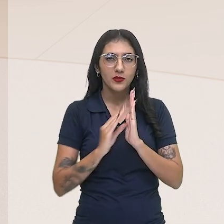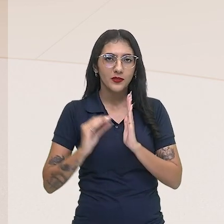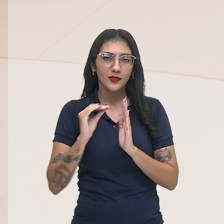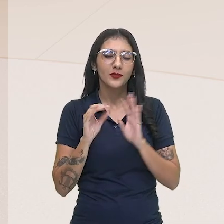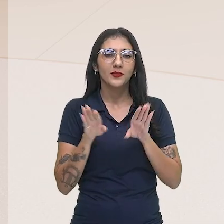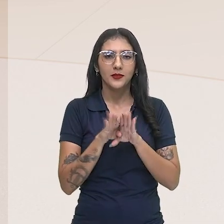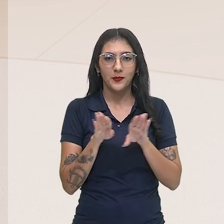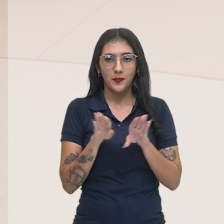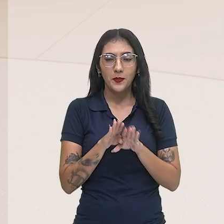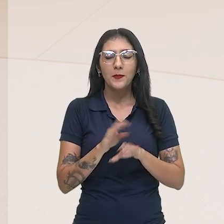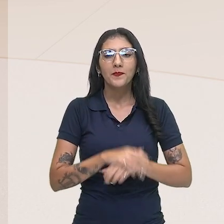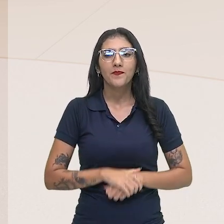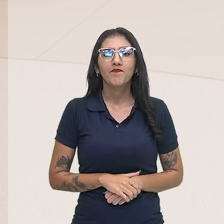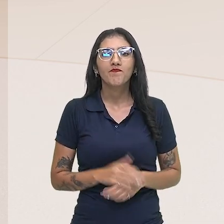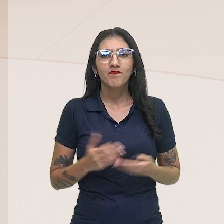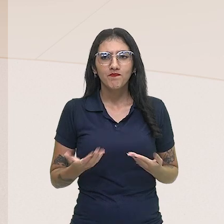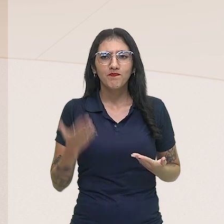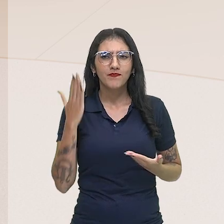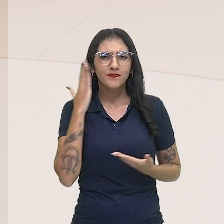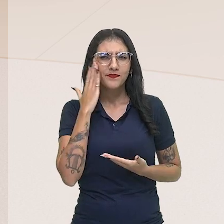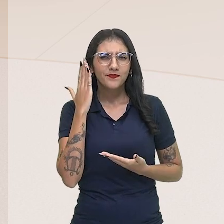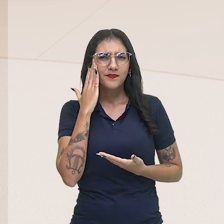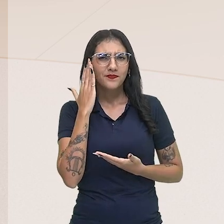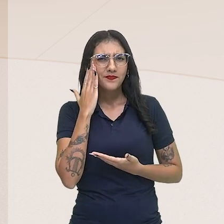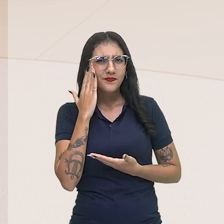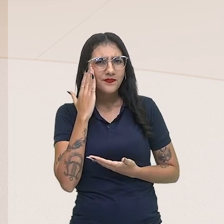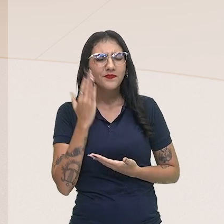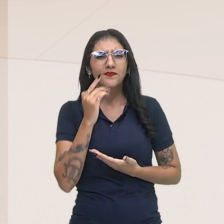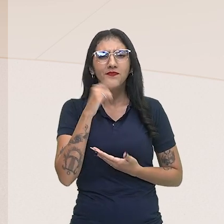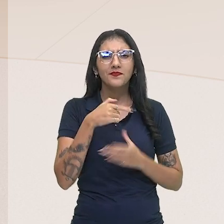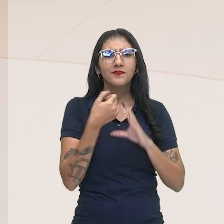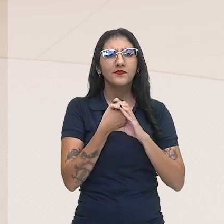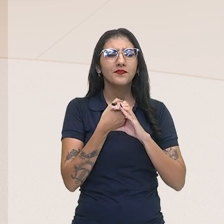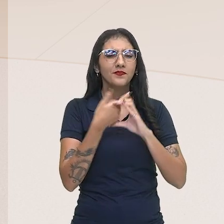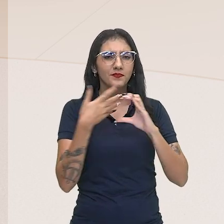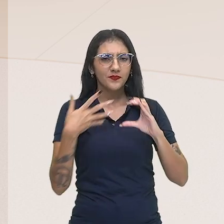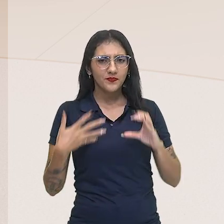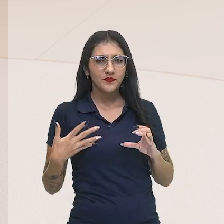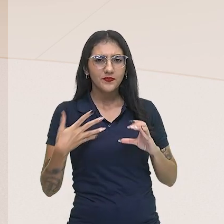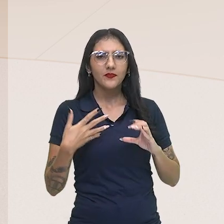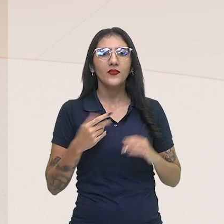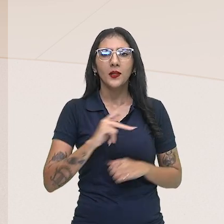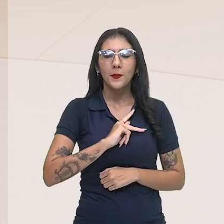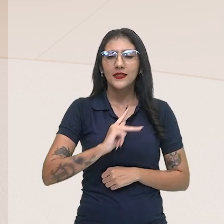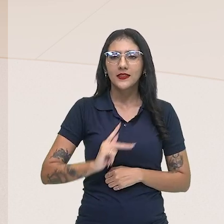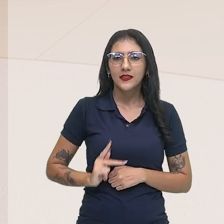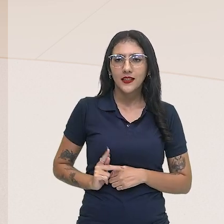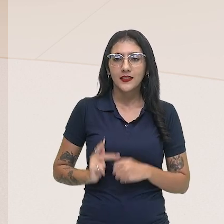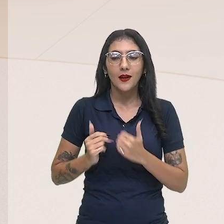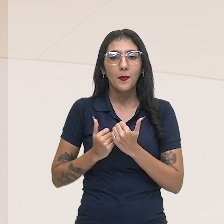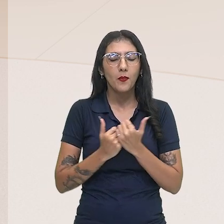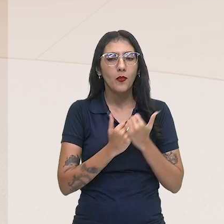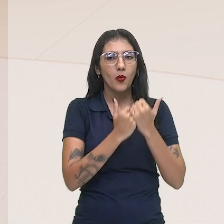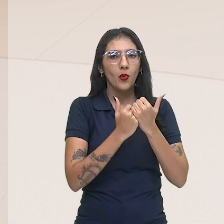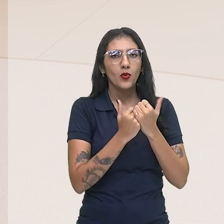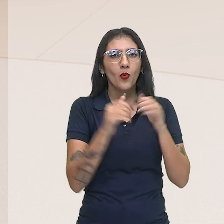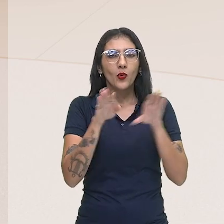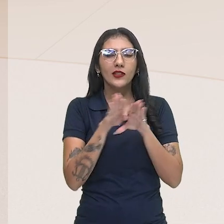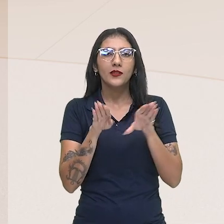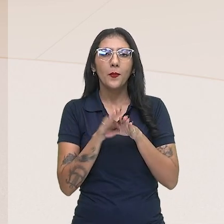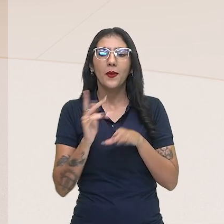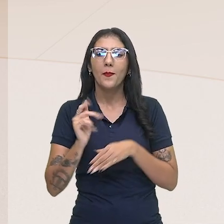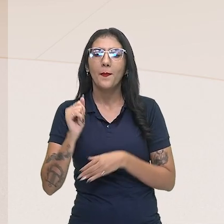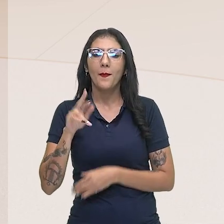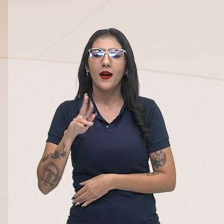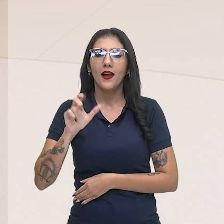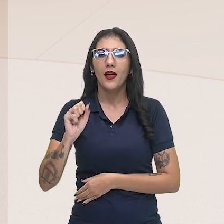semipresidencialista. Ok? Está claro? Sistema de governo presidencialista, semipresidencialista e